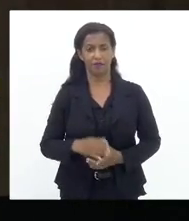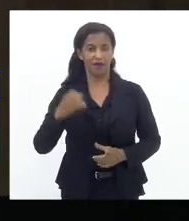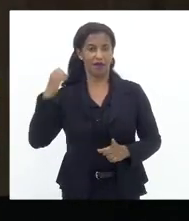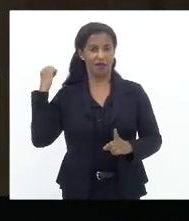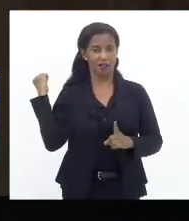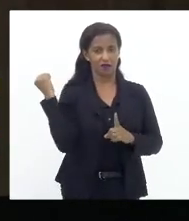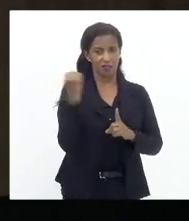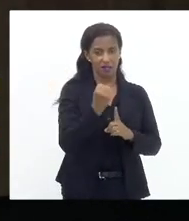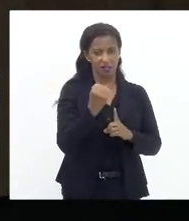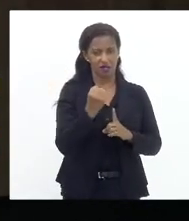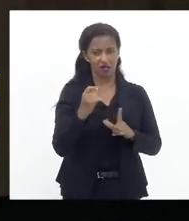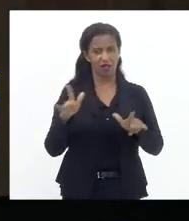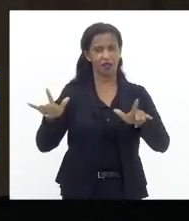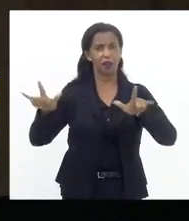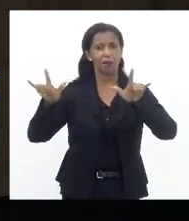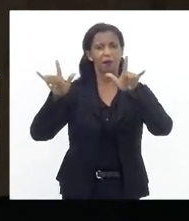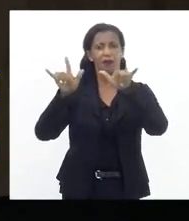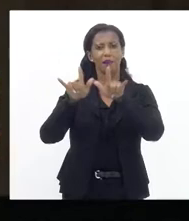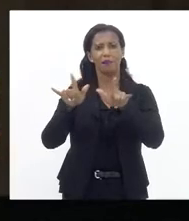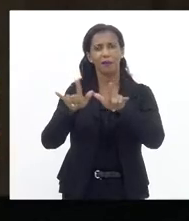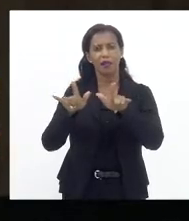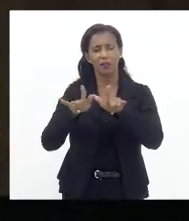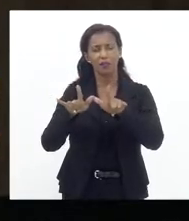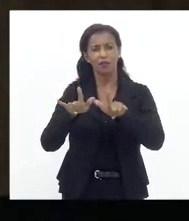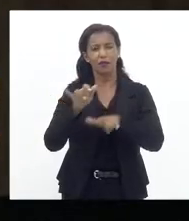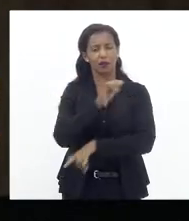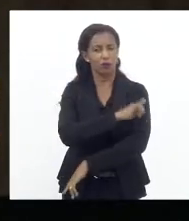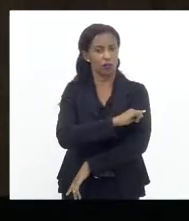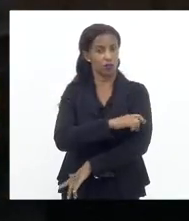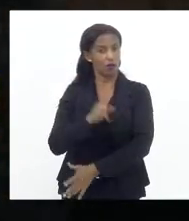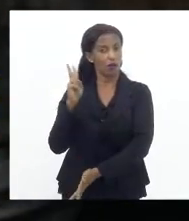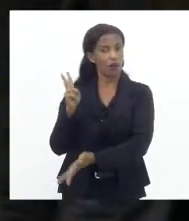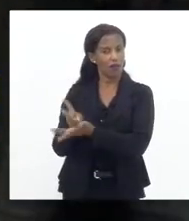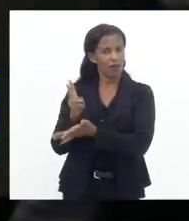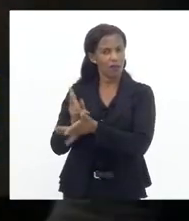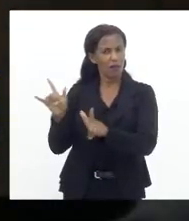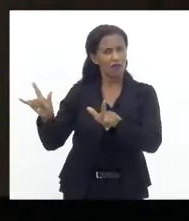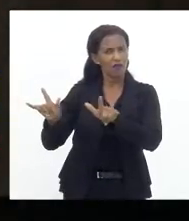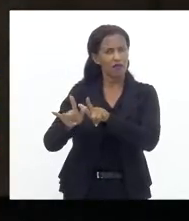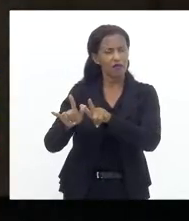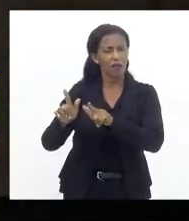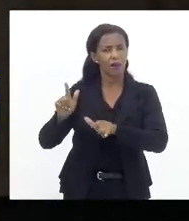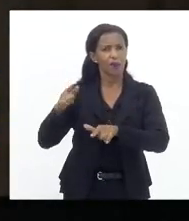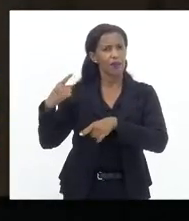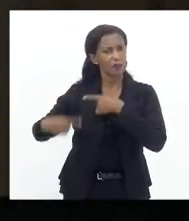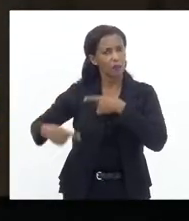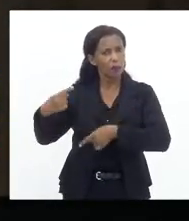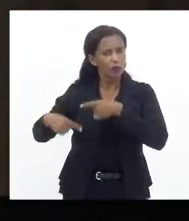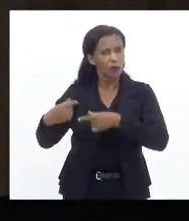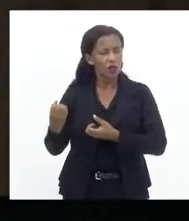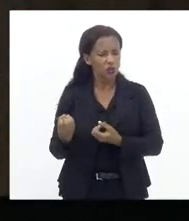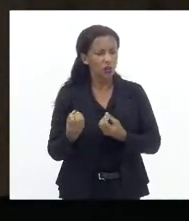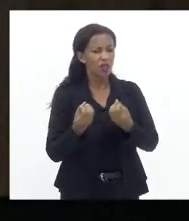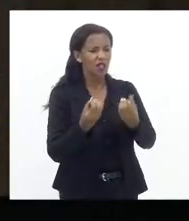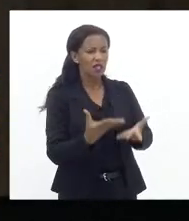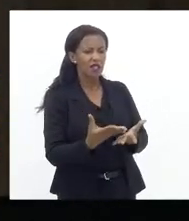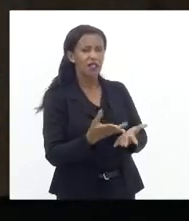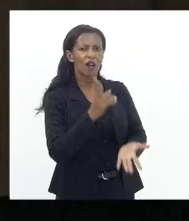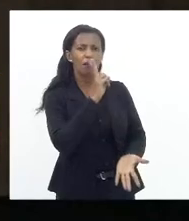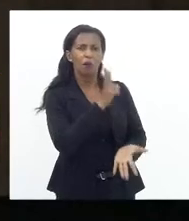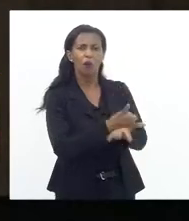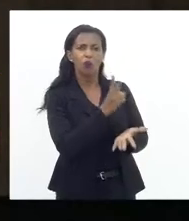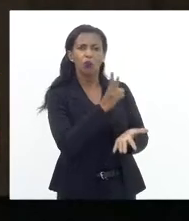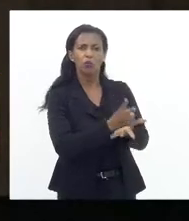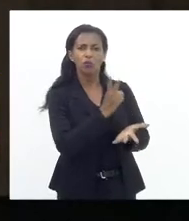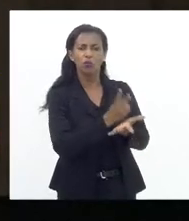assassinada pelas milícias do Rio de Janeiro essa mesma violência política é que dá notoriedade fraco